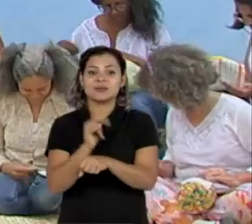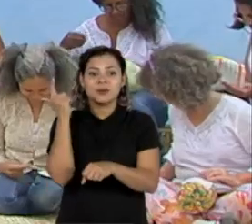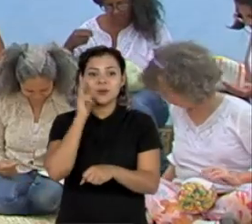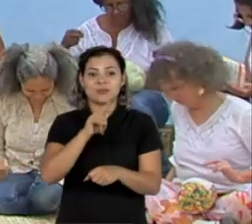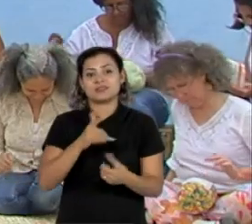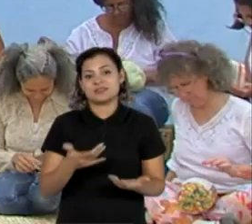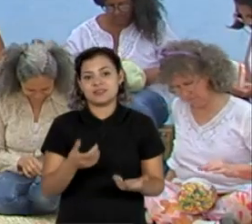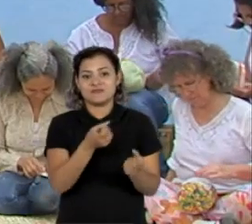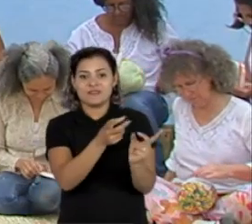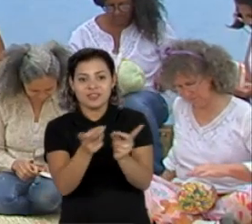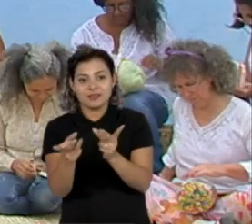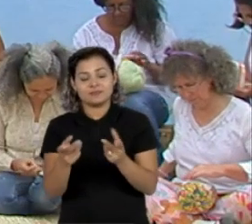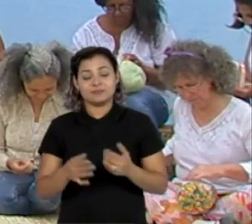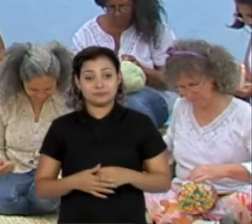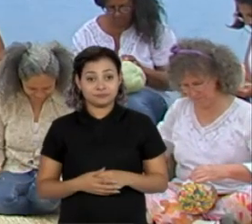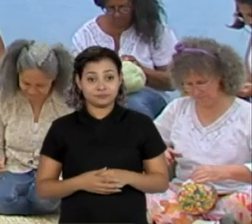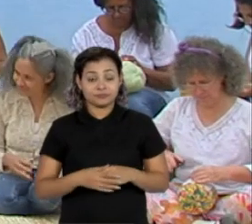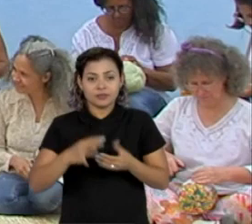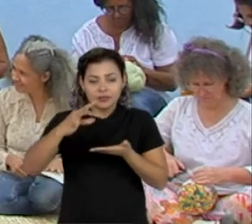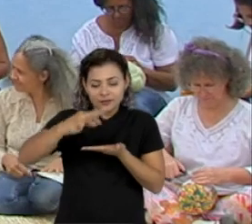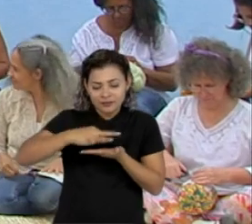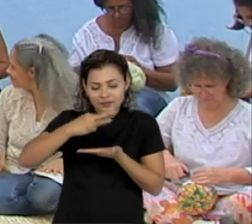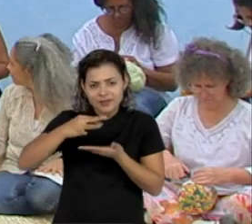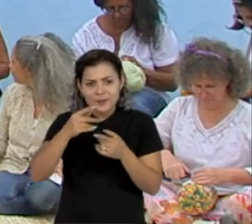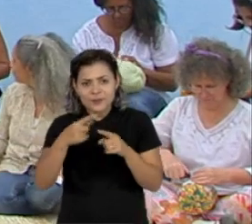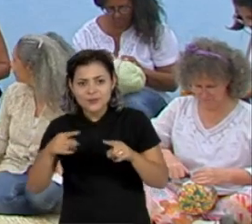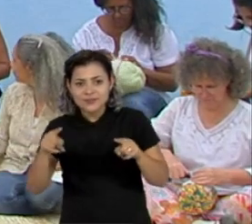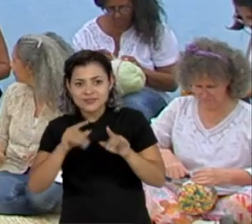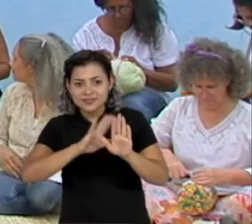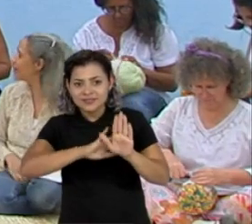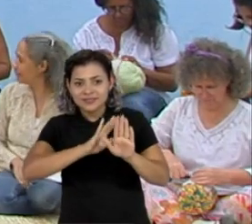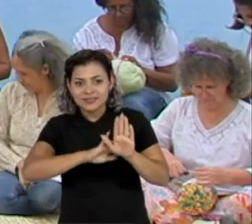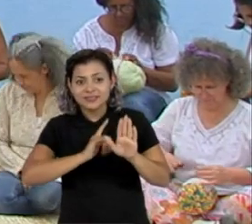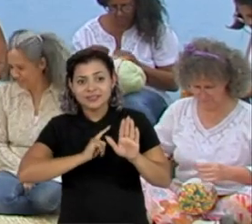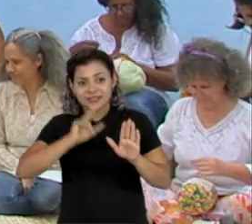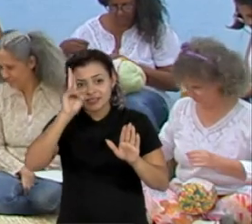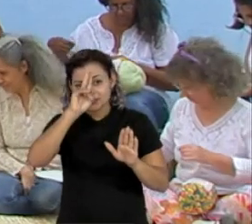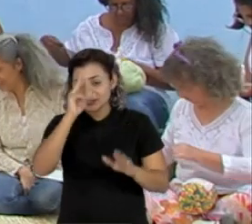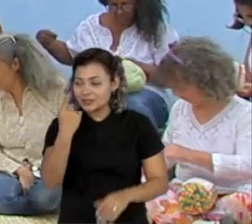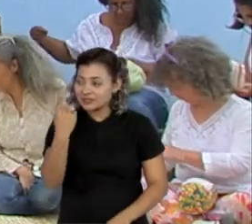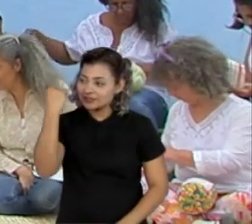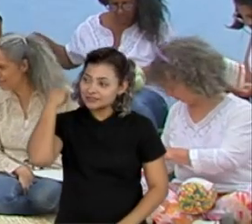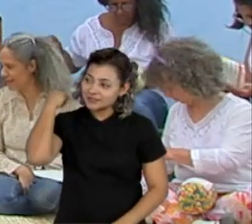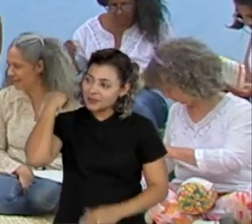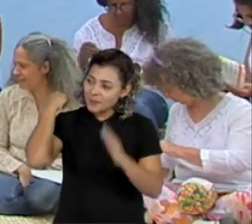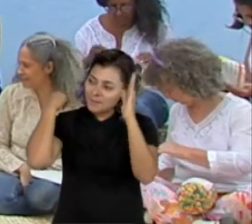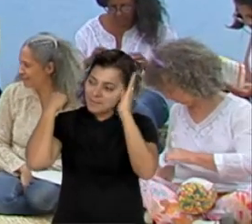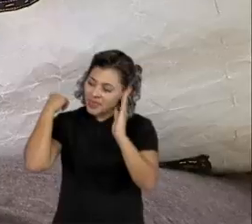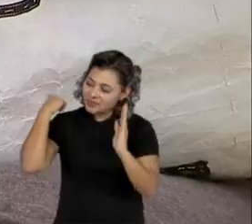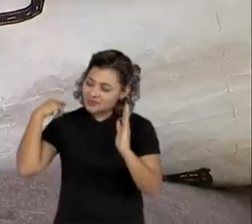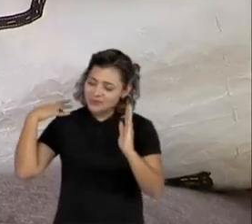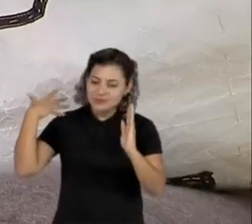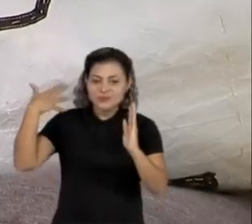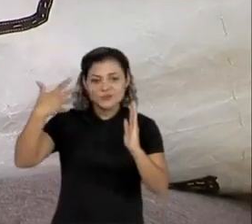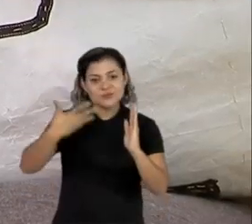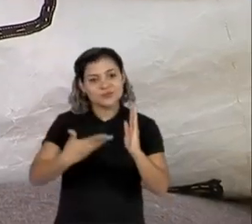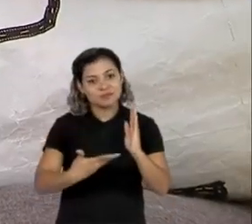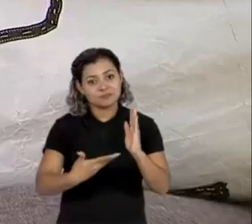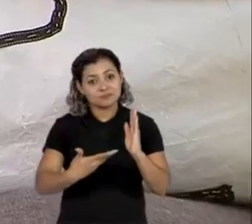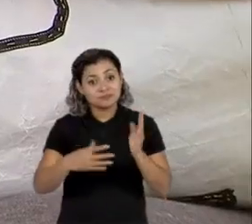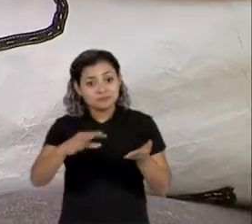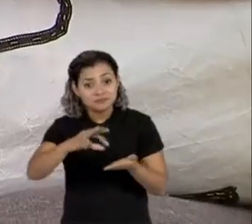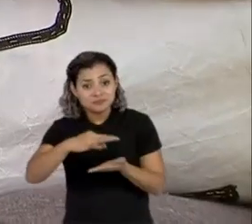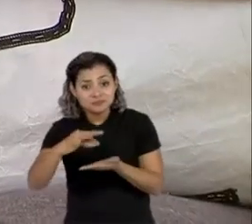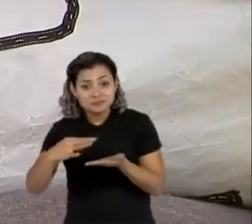sustentabilidade. Por trás de cada renda e canto de trabalho, há muitas histórias do Brasil e da nossa gente. Só nessa roda